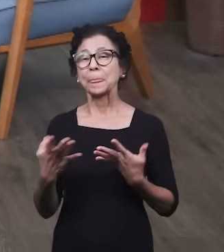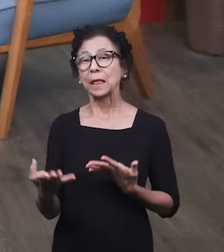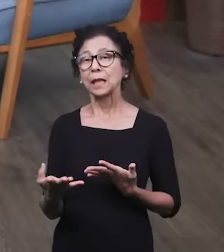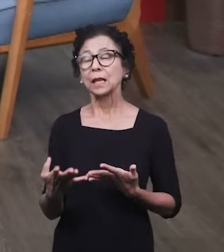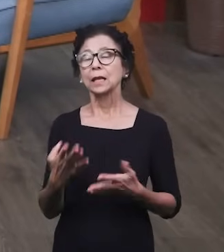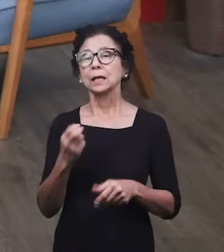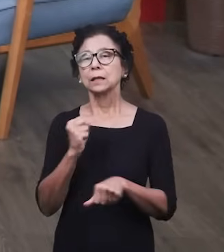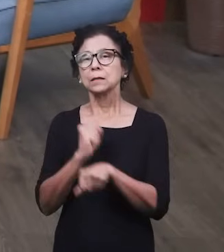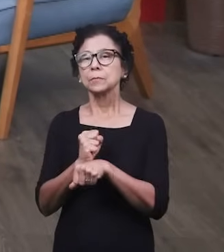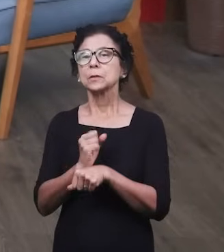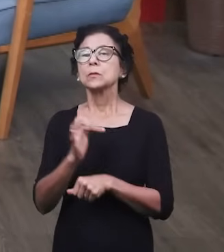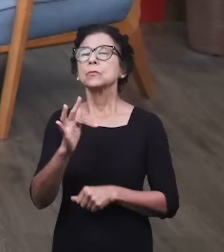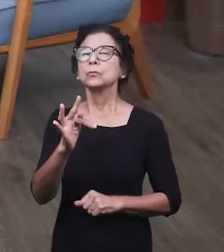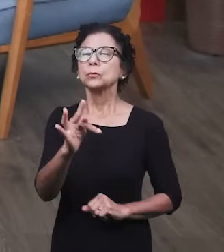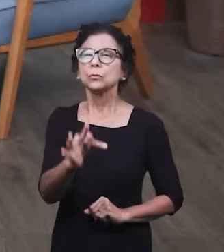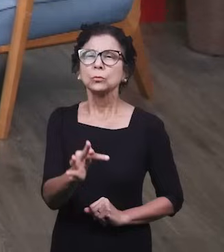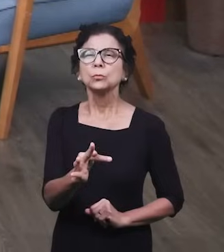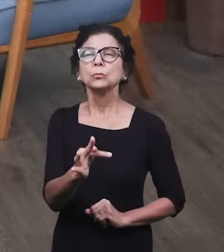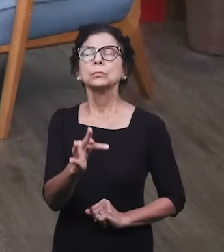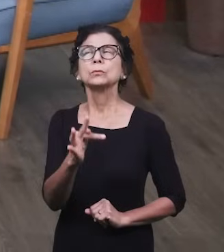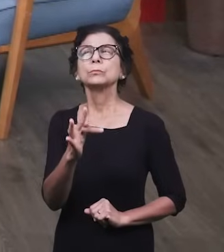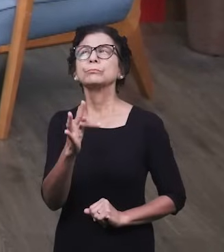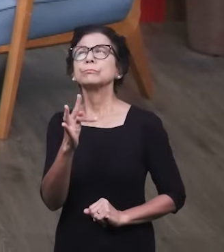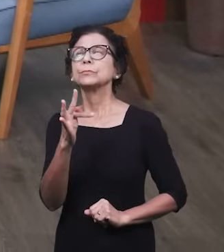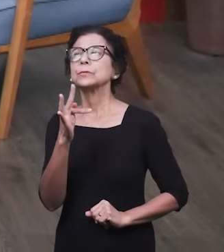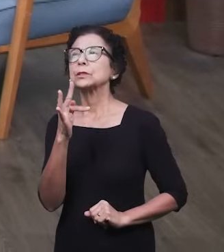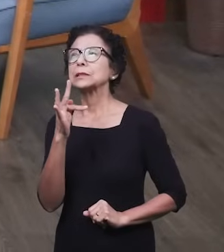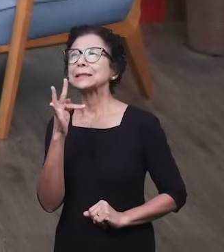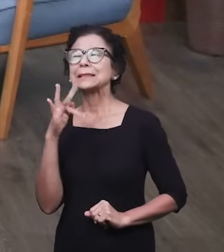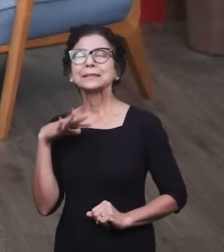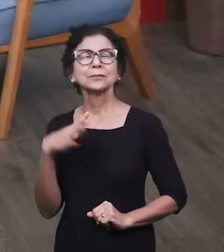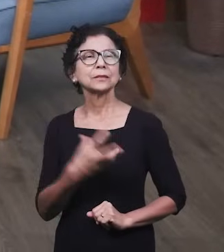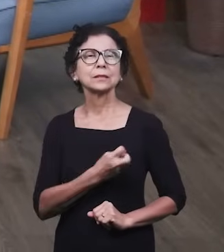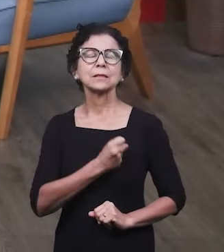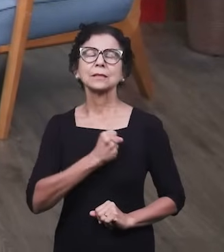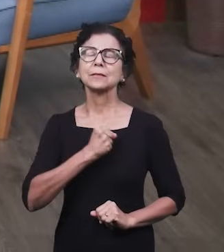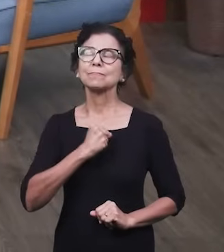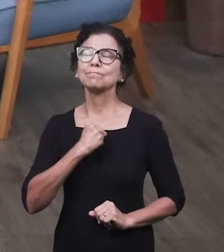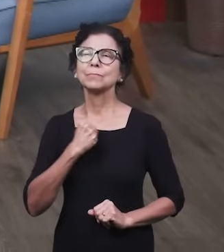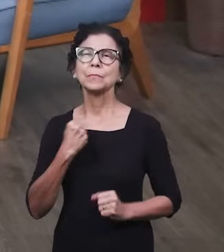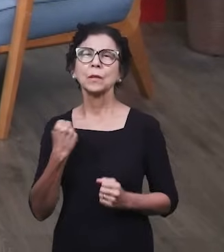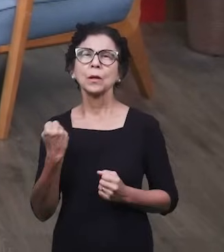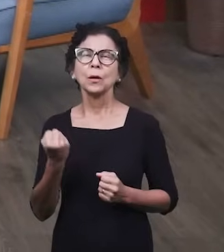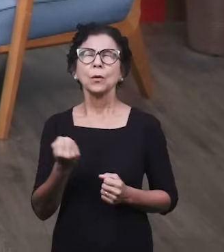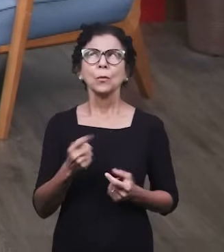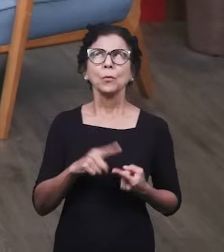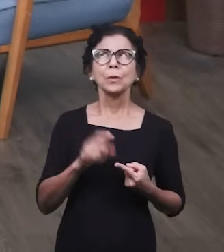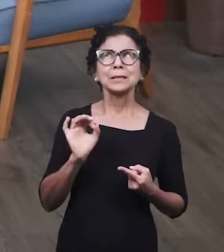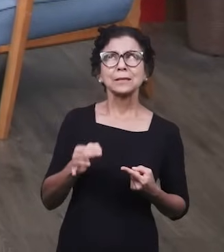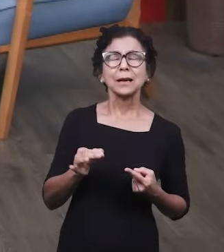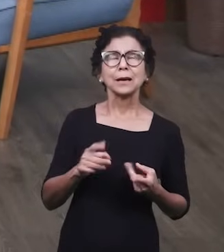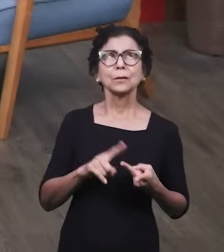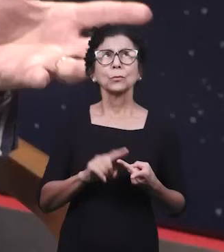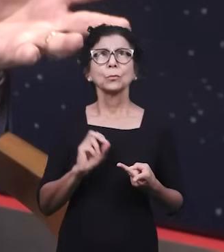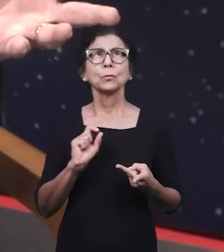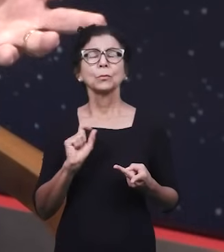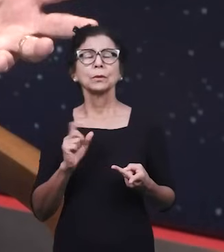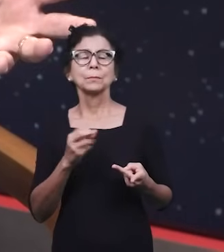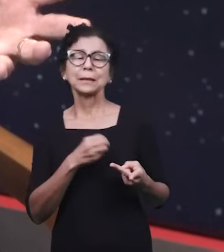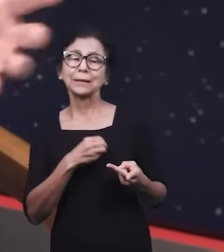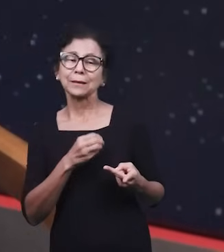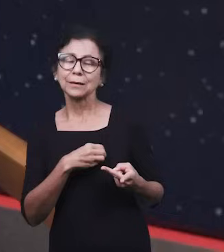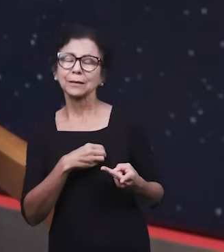o homem, que discerne todas as coisas. O que eu devo fazer, como eu me comporto, o que é certo, o que é